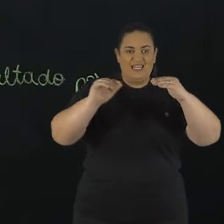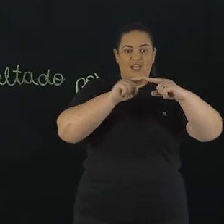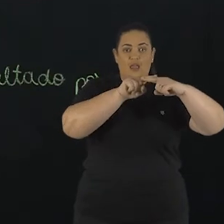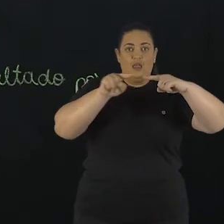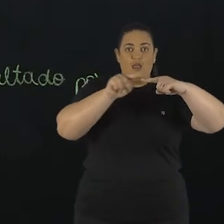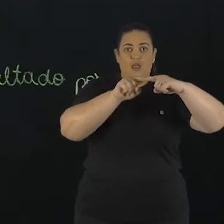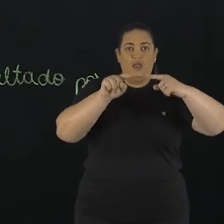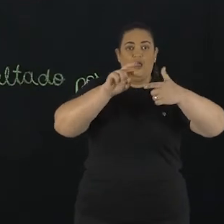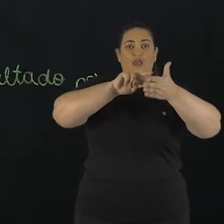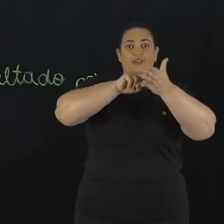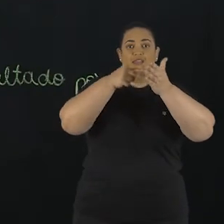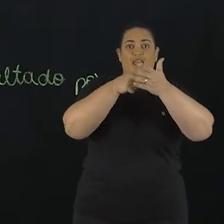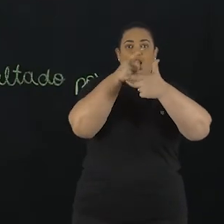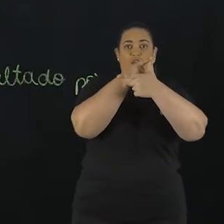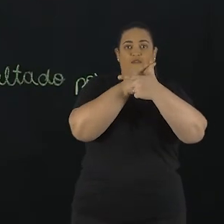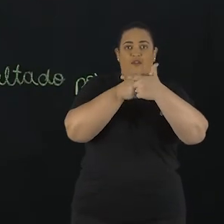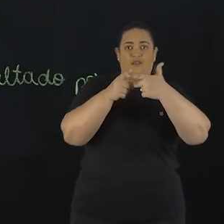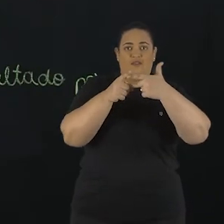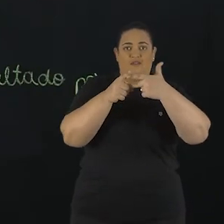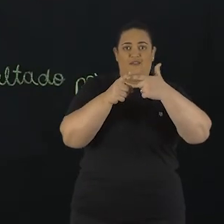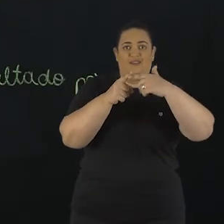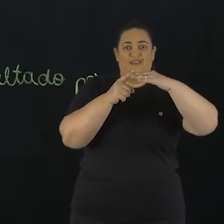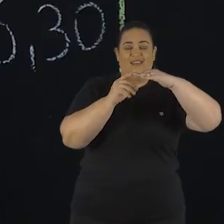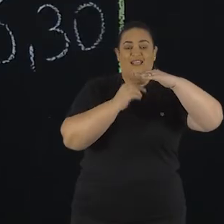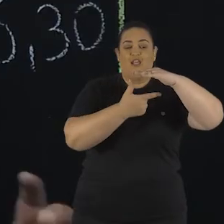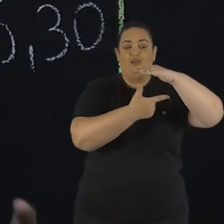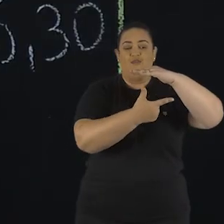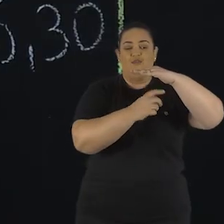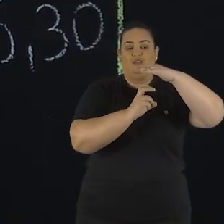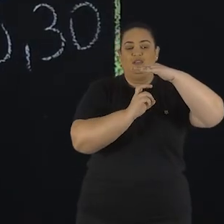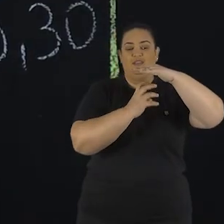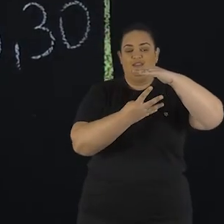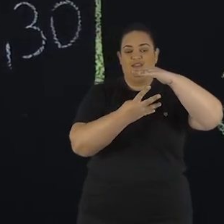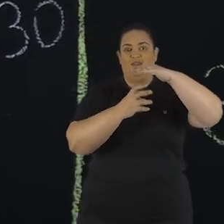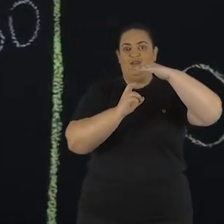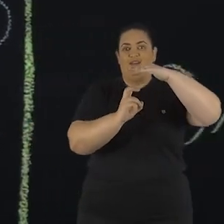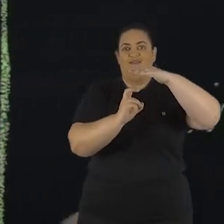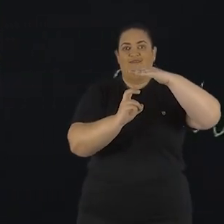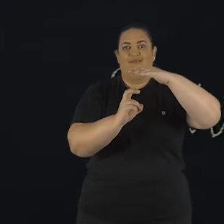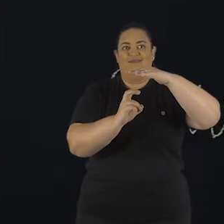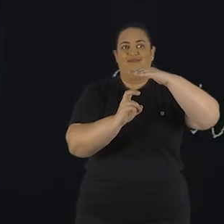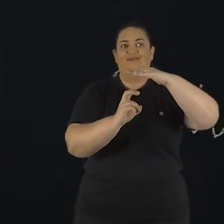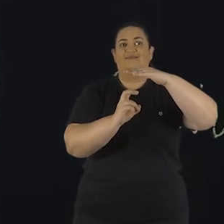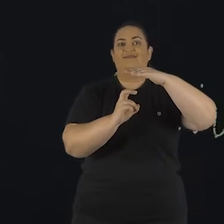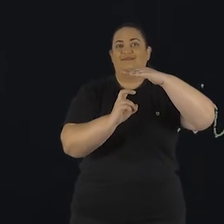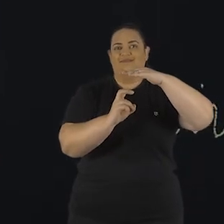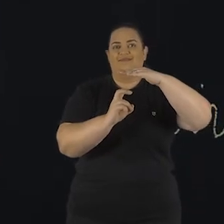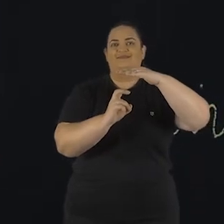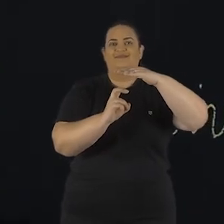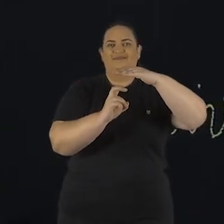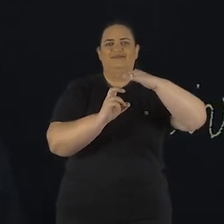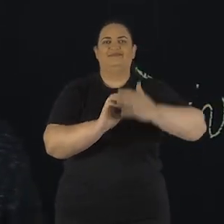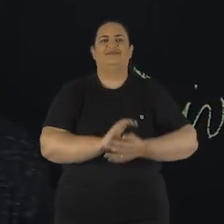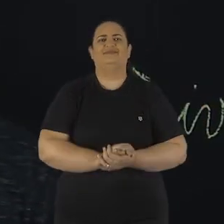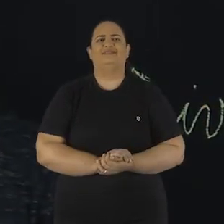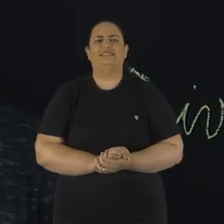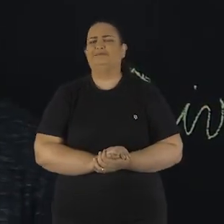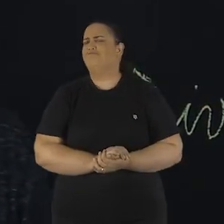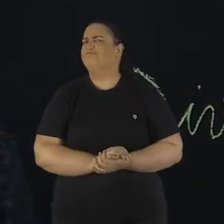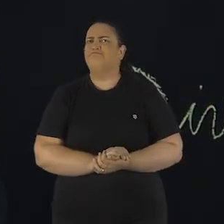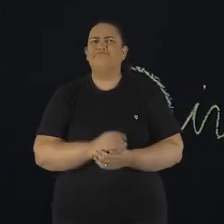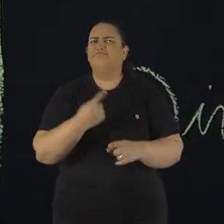36 dividido por 245. Então, reparem por que a nossa fração ficou igual a 36